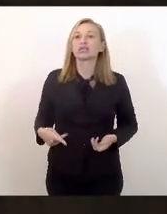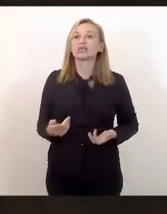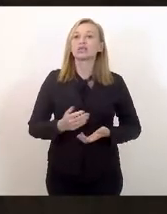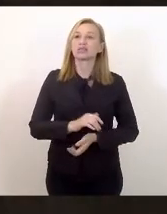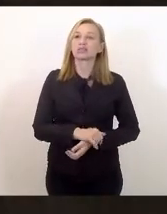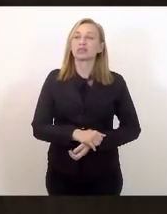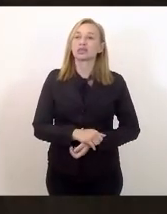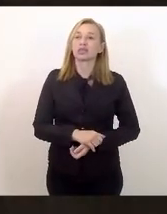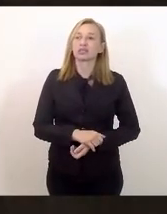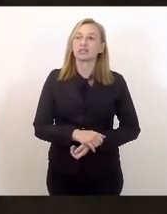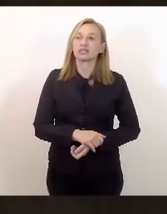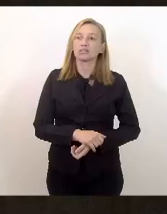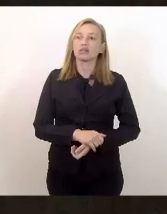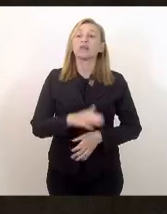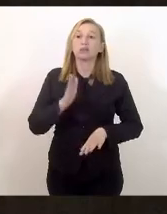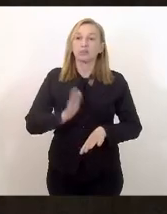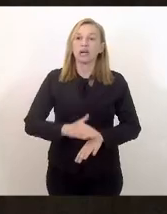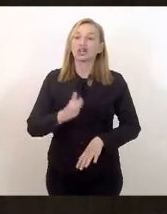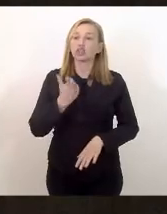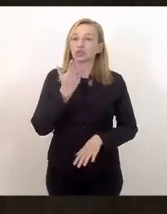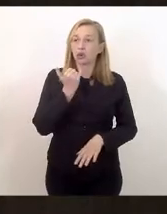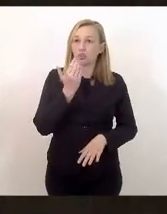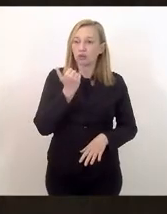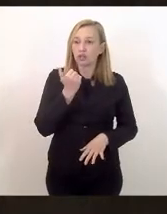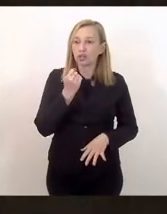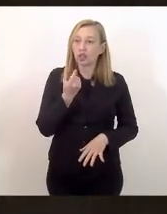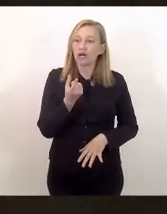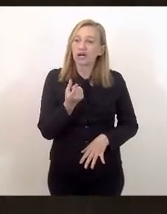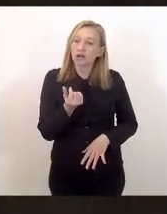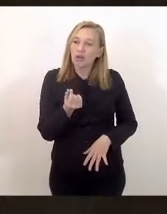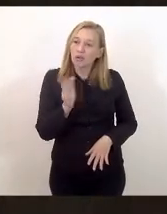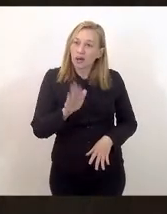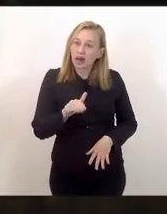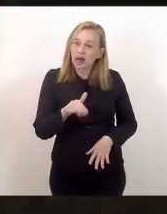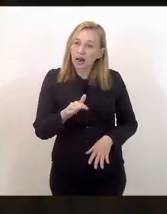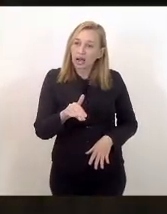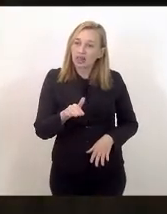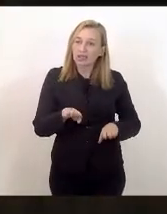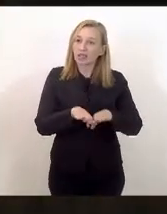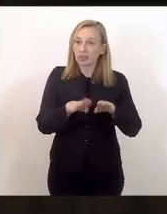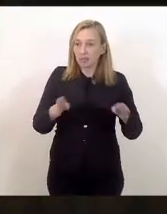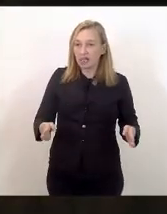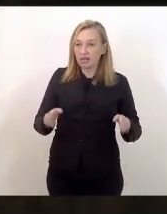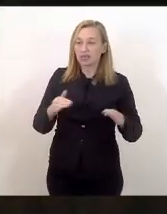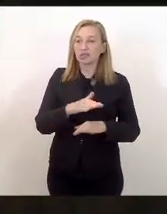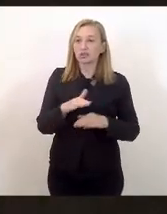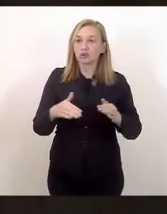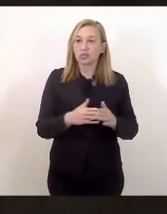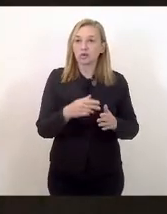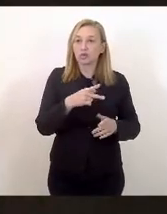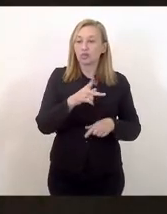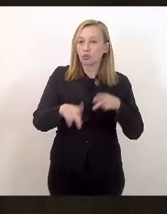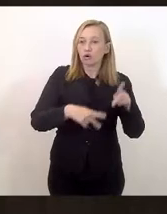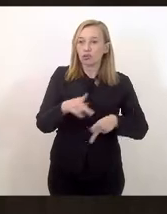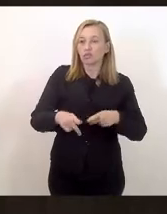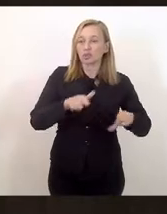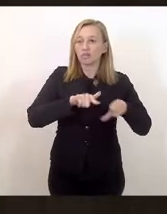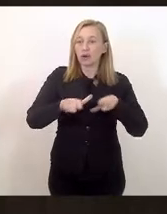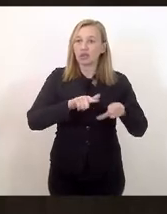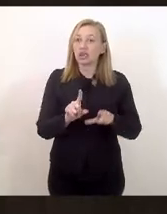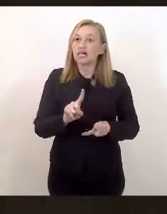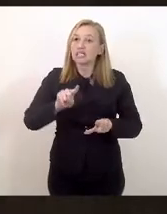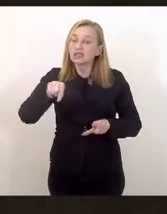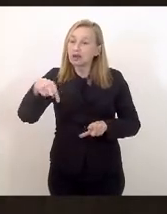colocar mais comida barata na mesa do trabalhador. Todos nós queremos. Todos nós. Não, eu estou falando que eu sou o autor